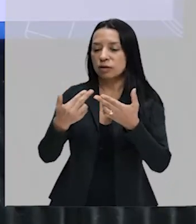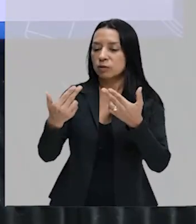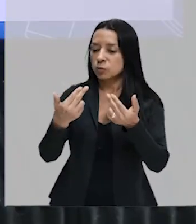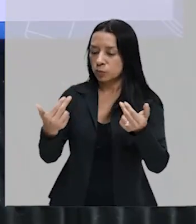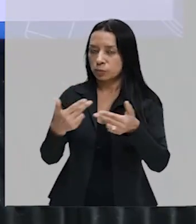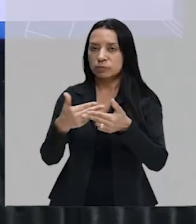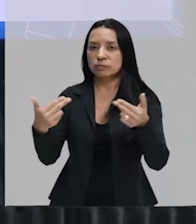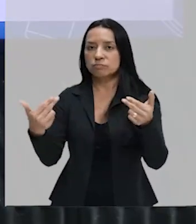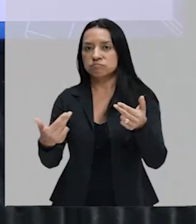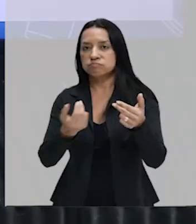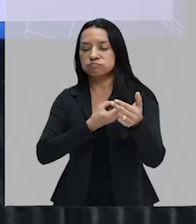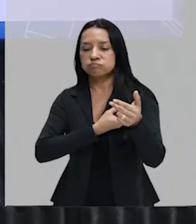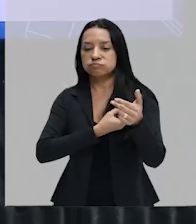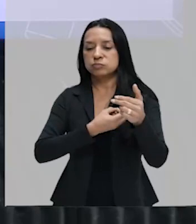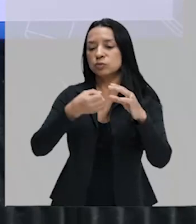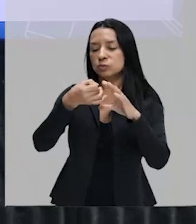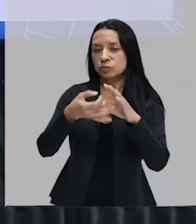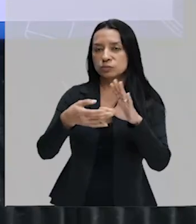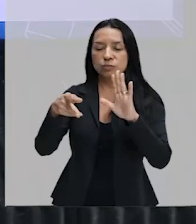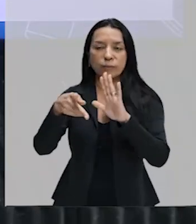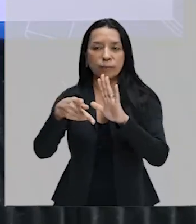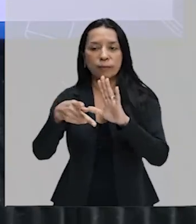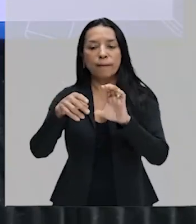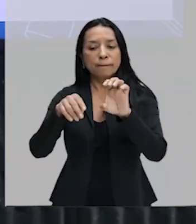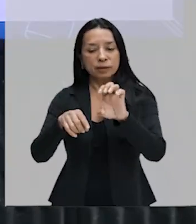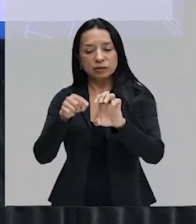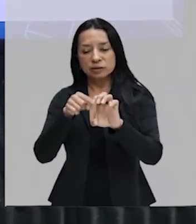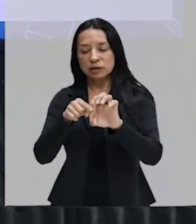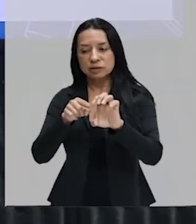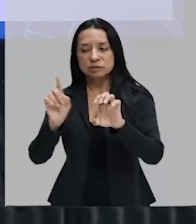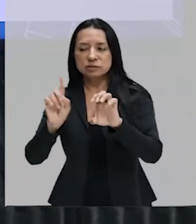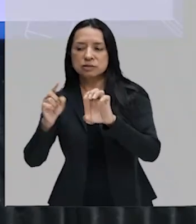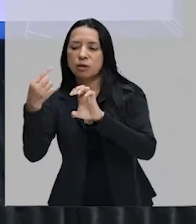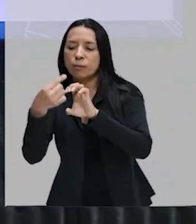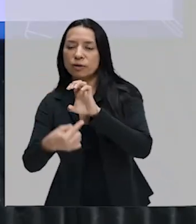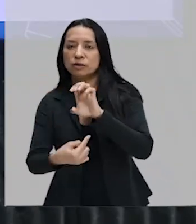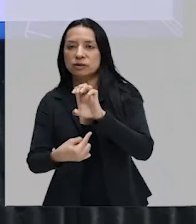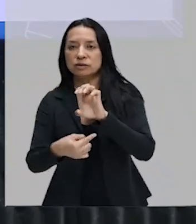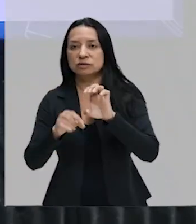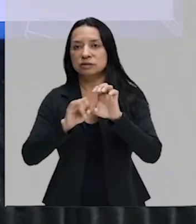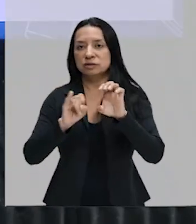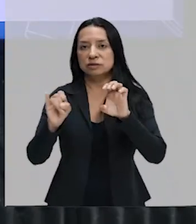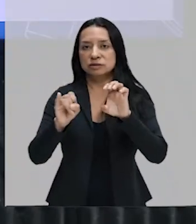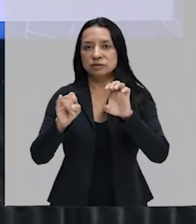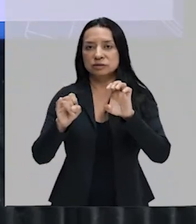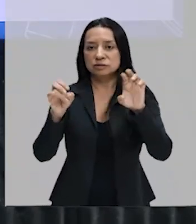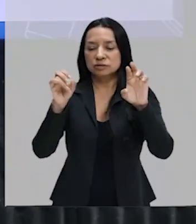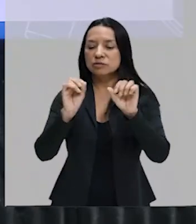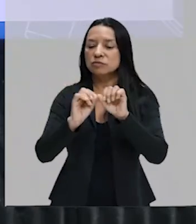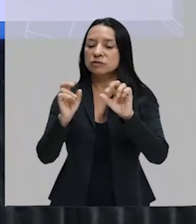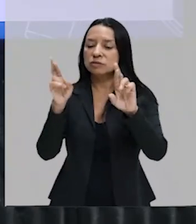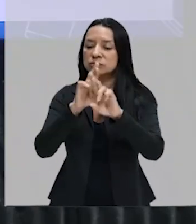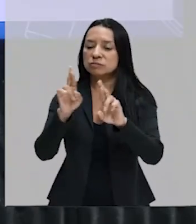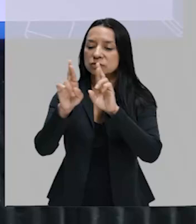com conjunto, pertence, não pertence. Se por acaso eu estiver estabelecendo uma relação entre conjuntos